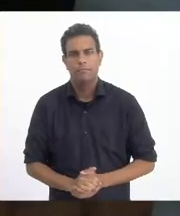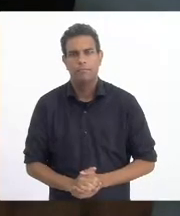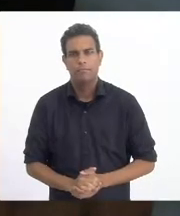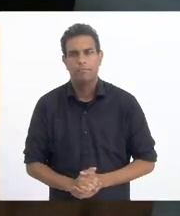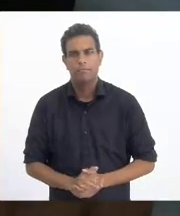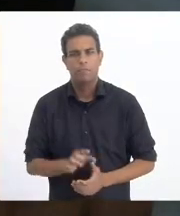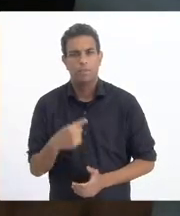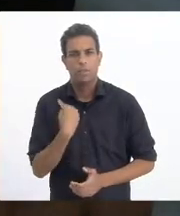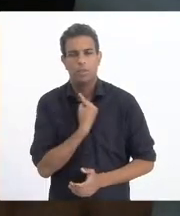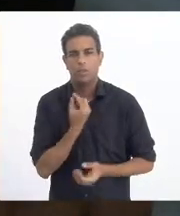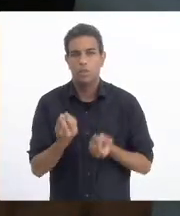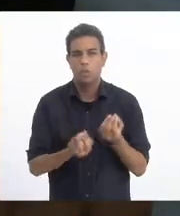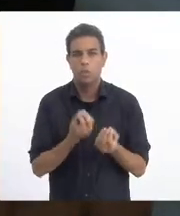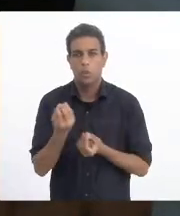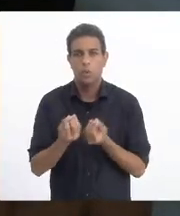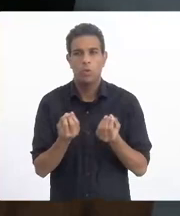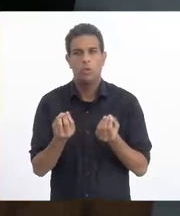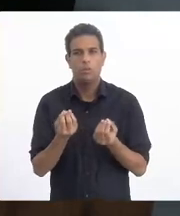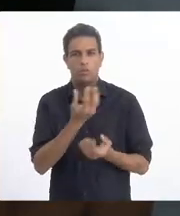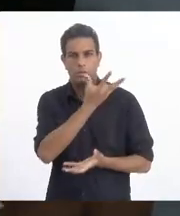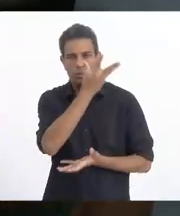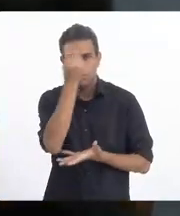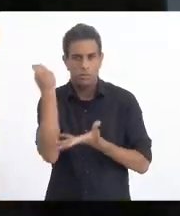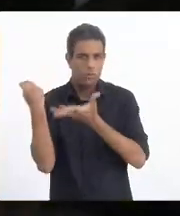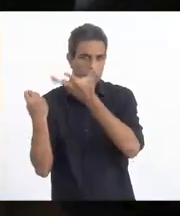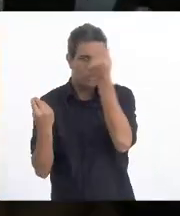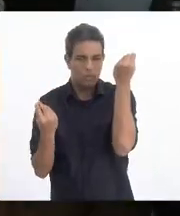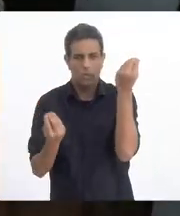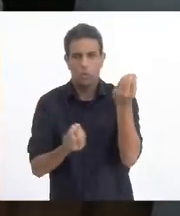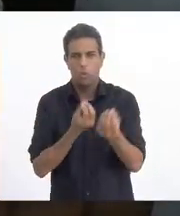Não vamos... Essa é uma questão da qual eu